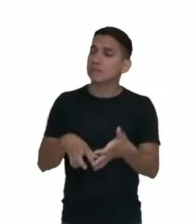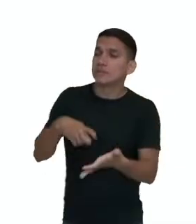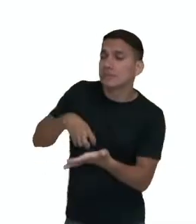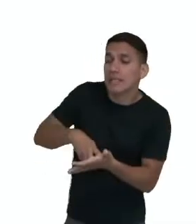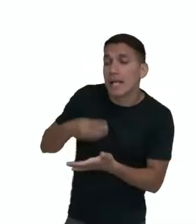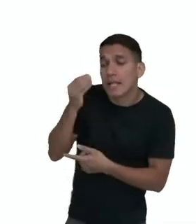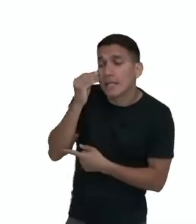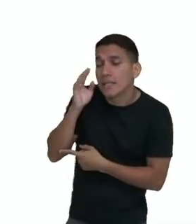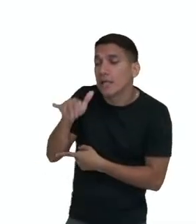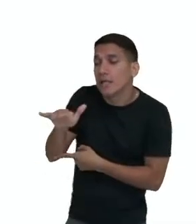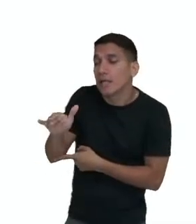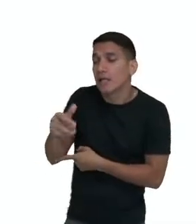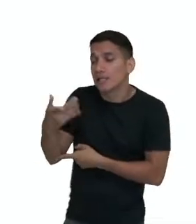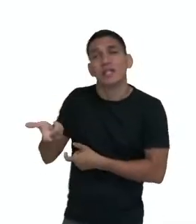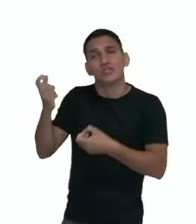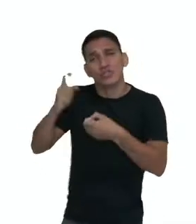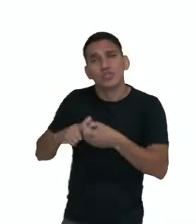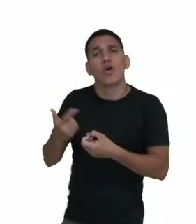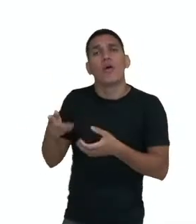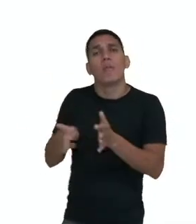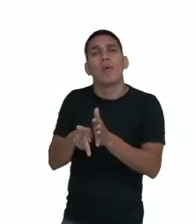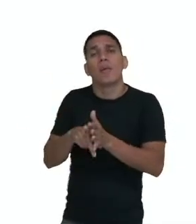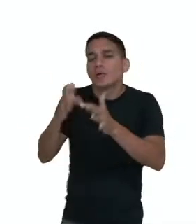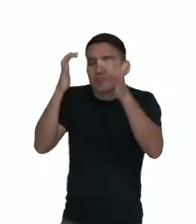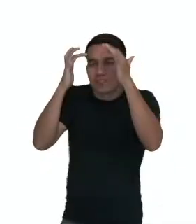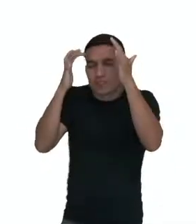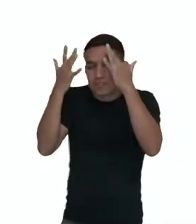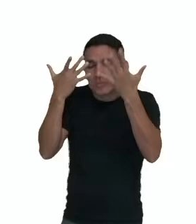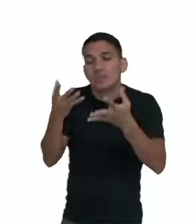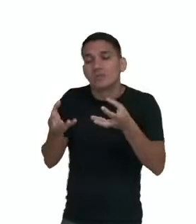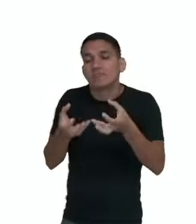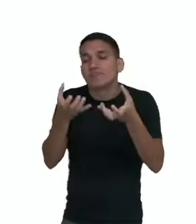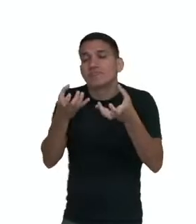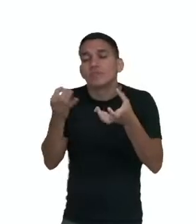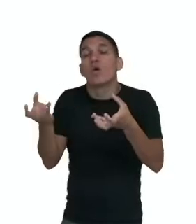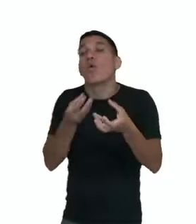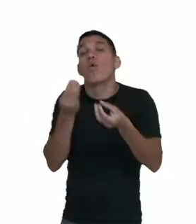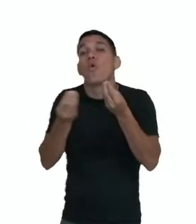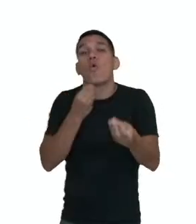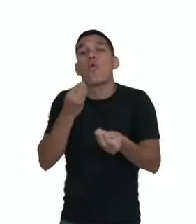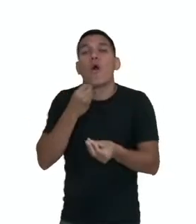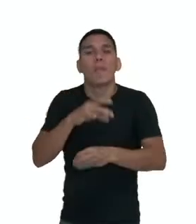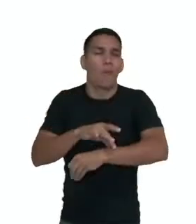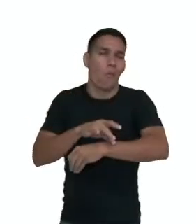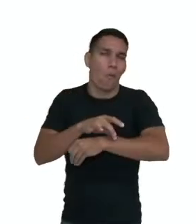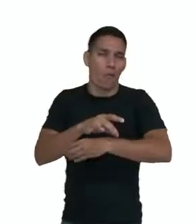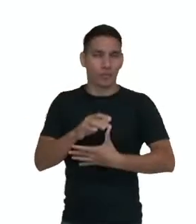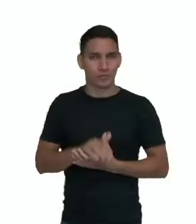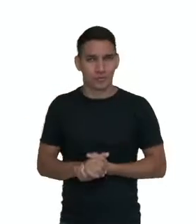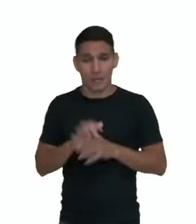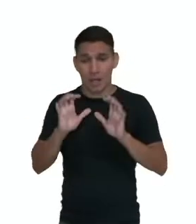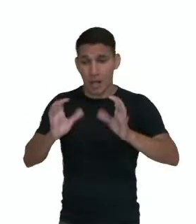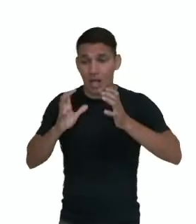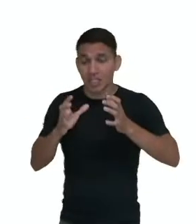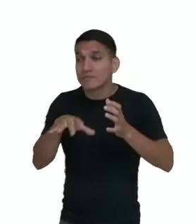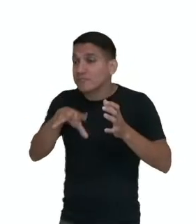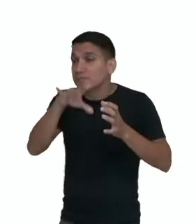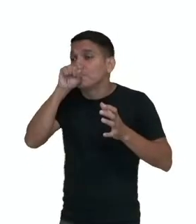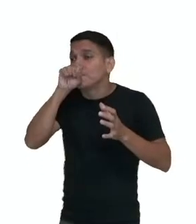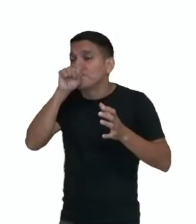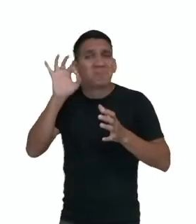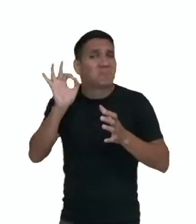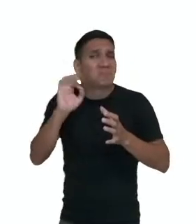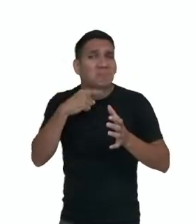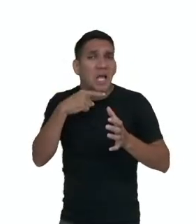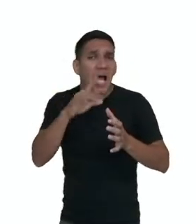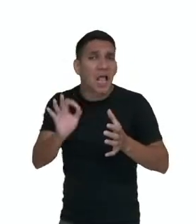tentando recapturar mentalmente o cheiro de couro. A bola cheirava a nada.